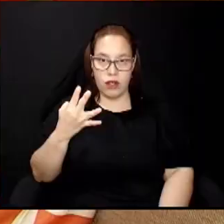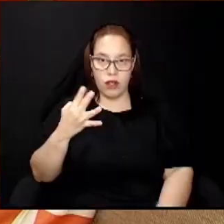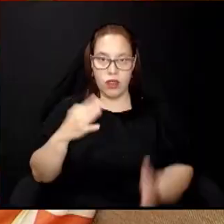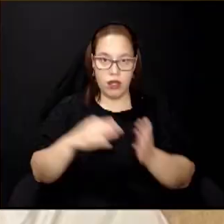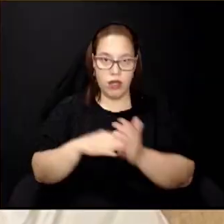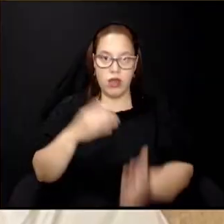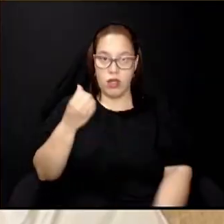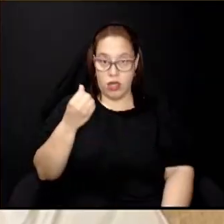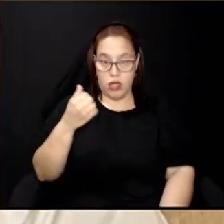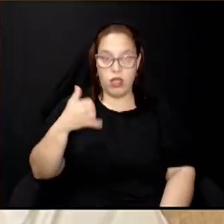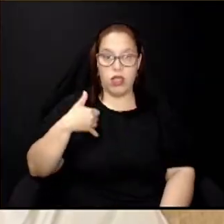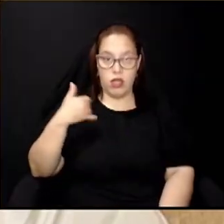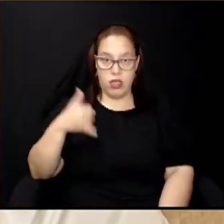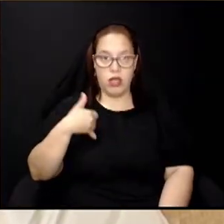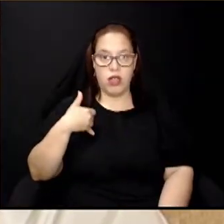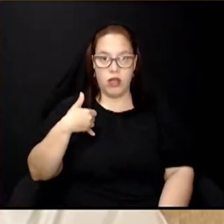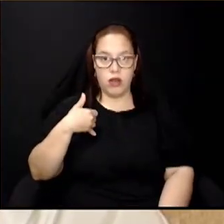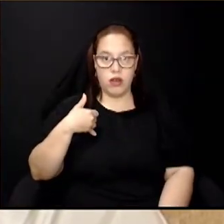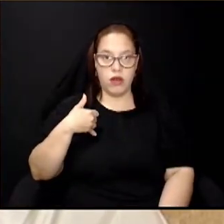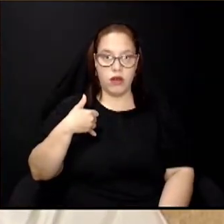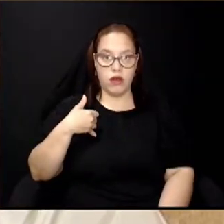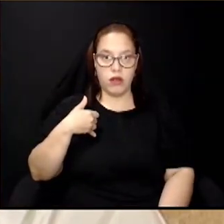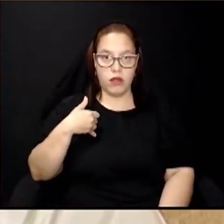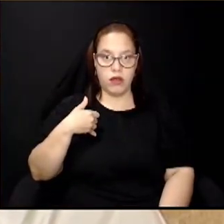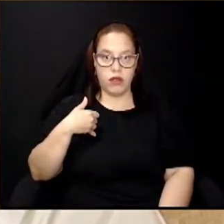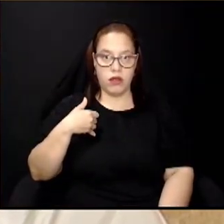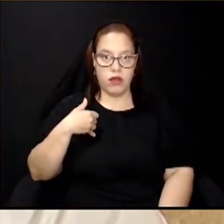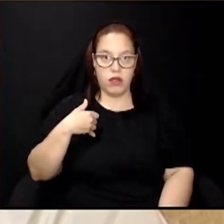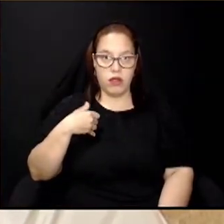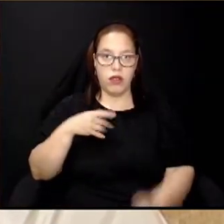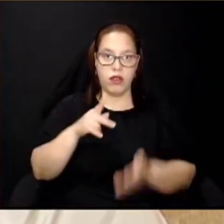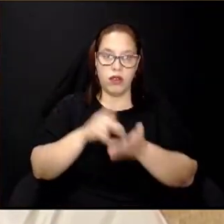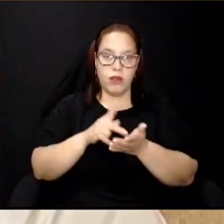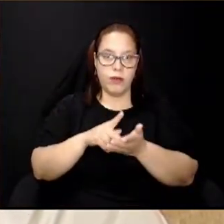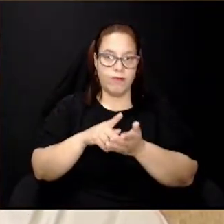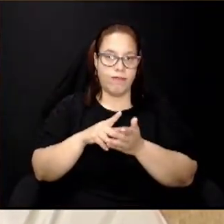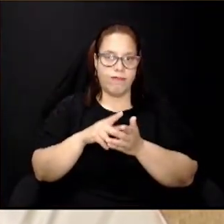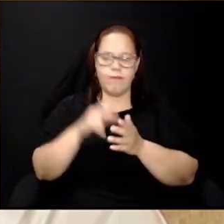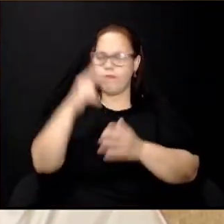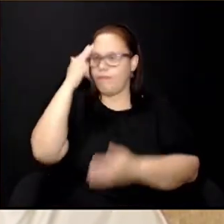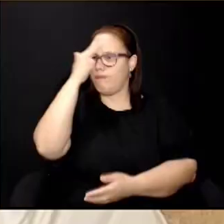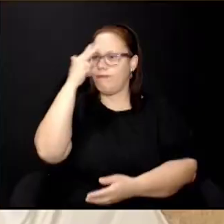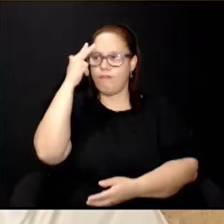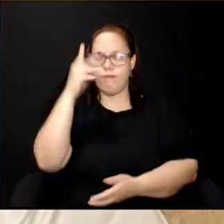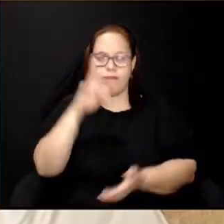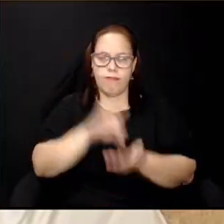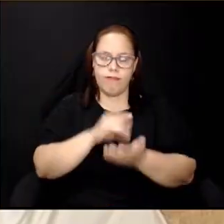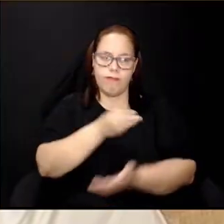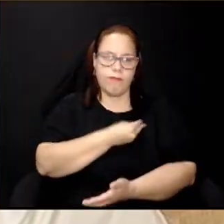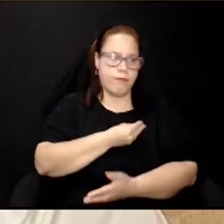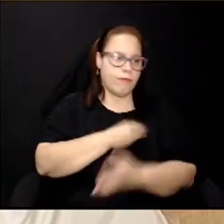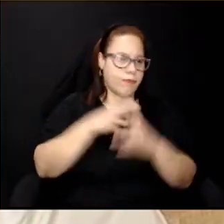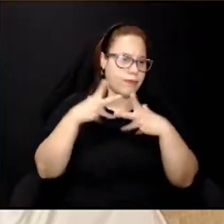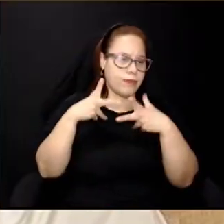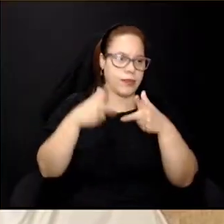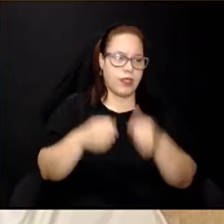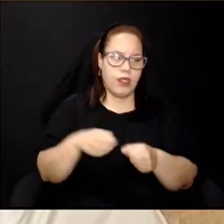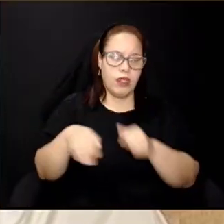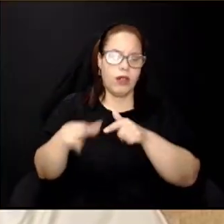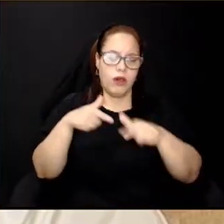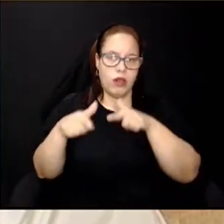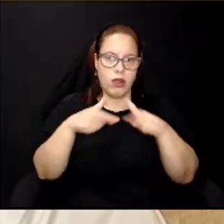anos e assim, foi realmente a realização de um sonho e a vida inteira, né, eu vim trabalhando aí